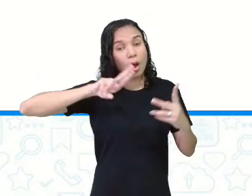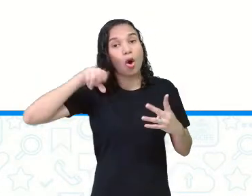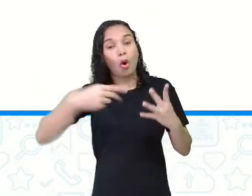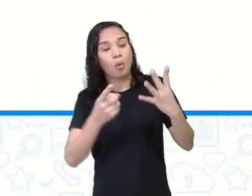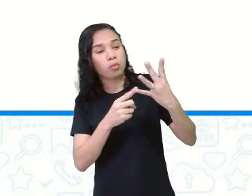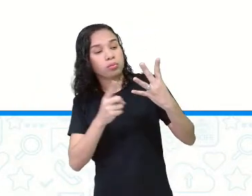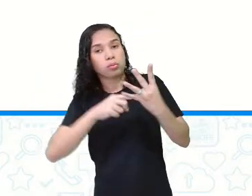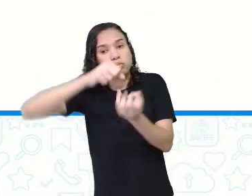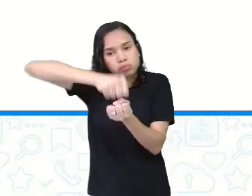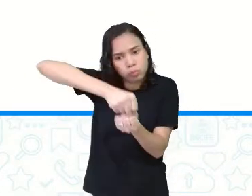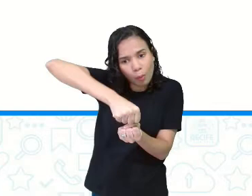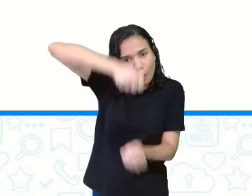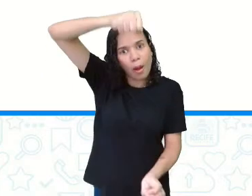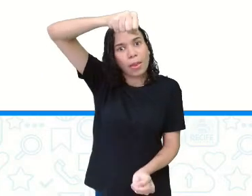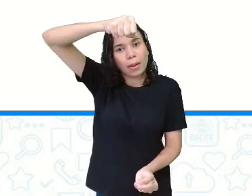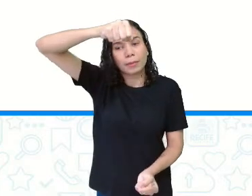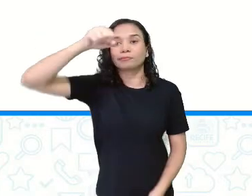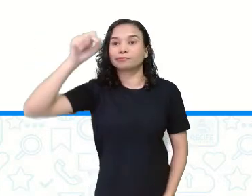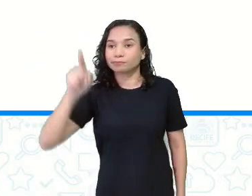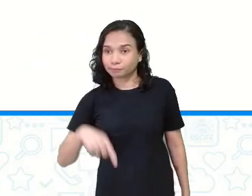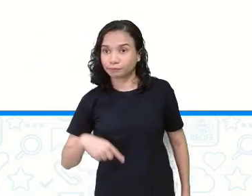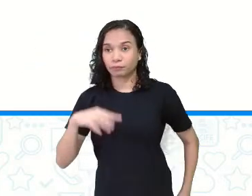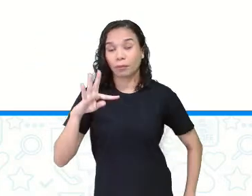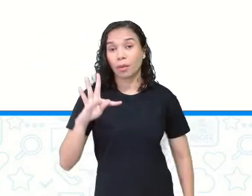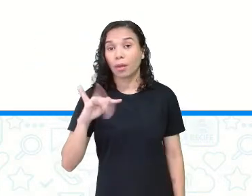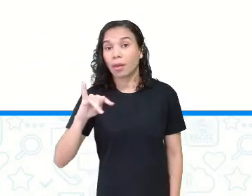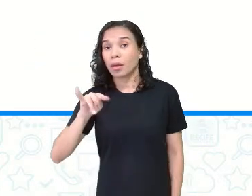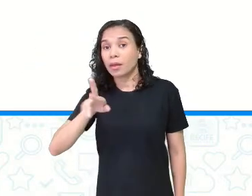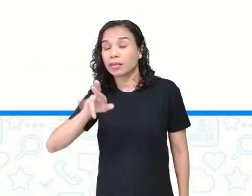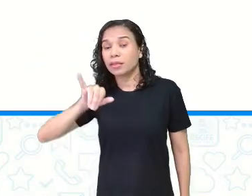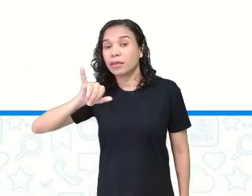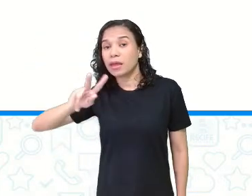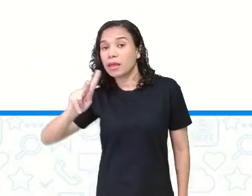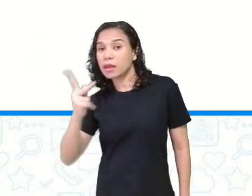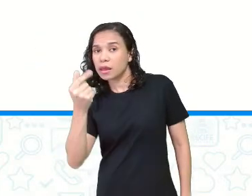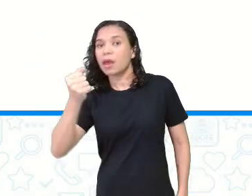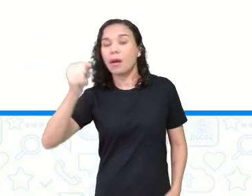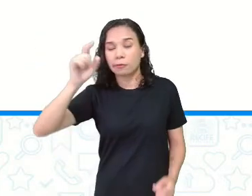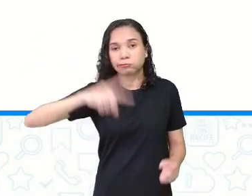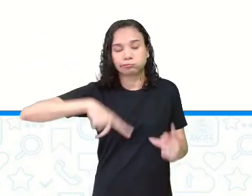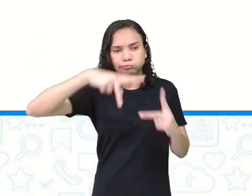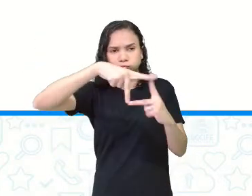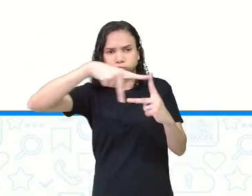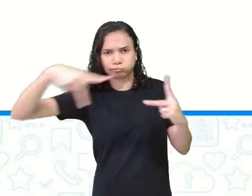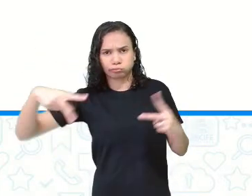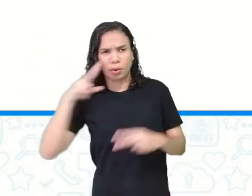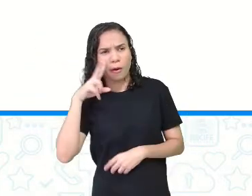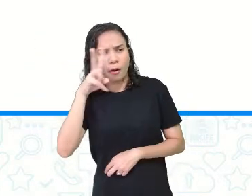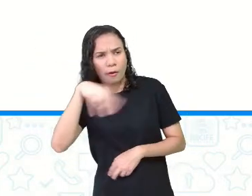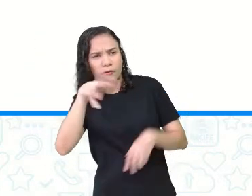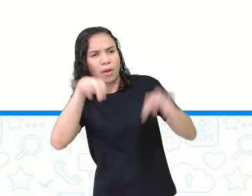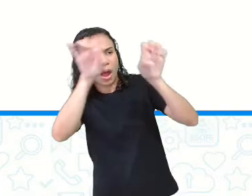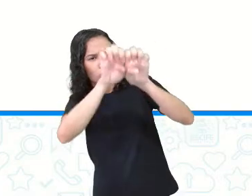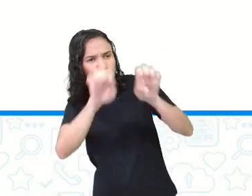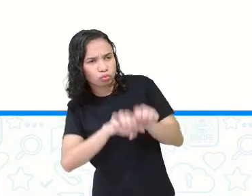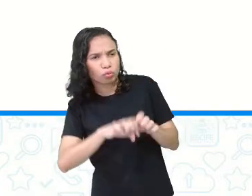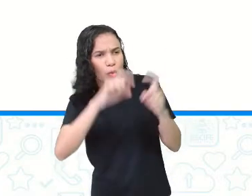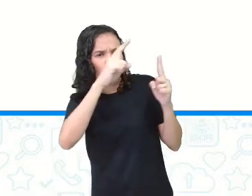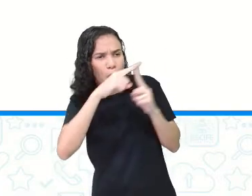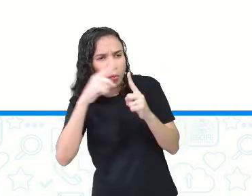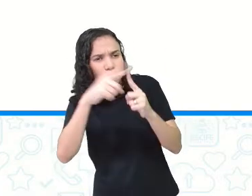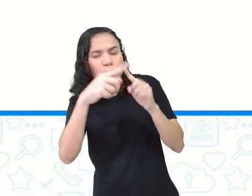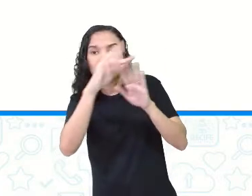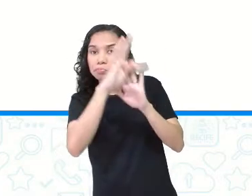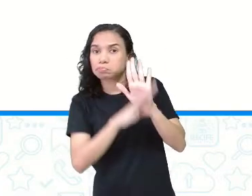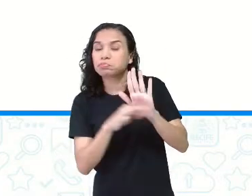para você que é uma tirinha, tá? Então, só de você observar como está estruturado o texto, tá? Você